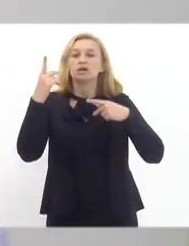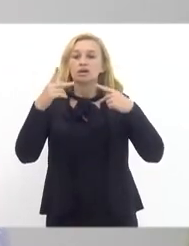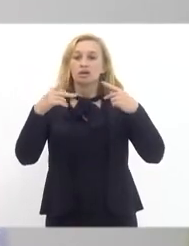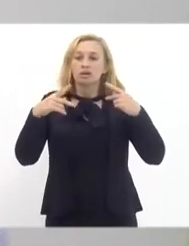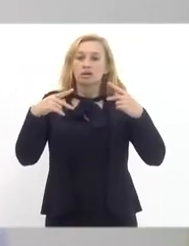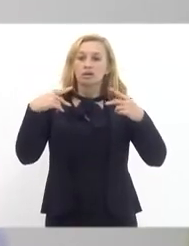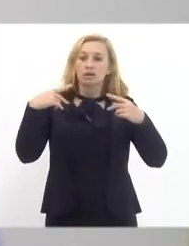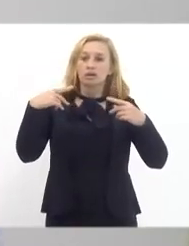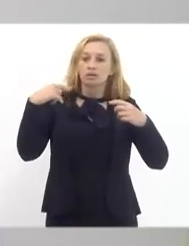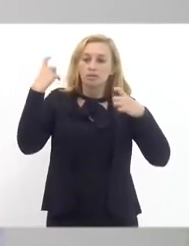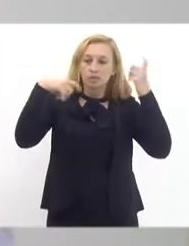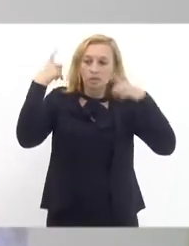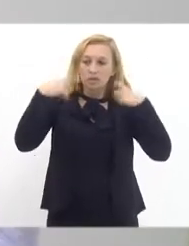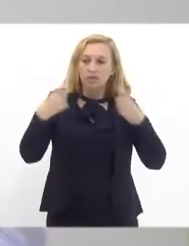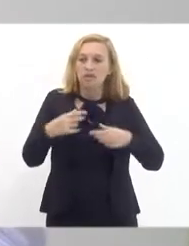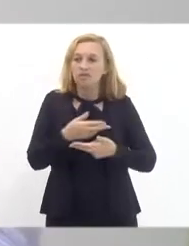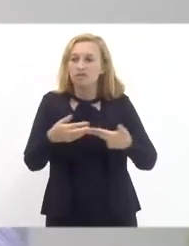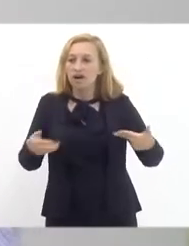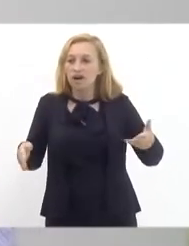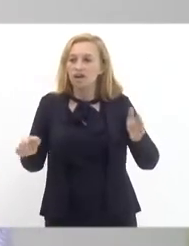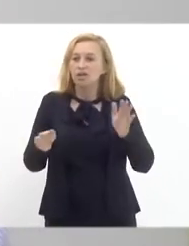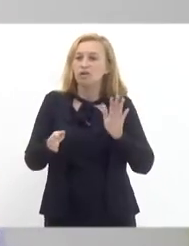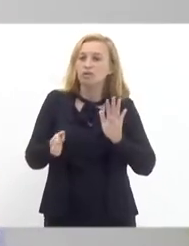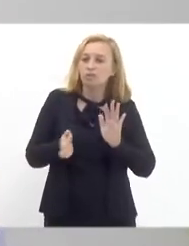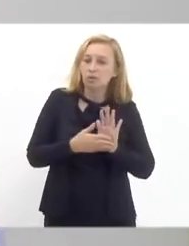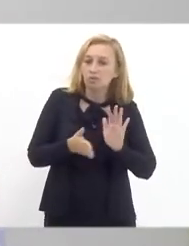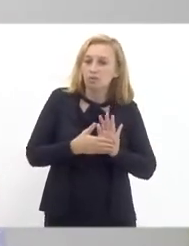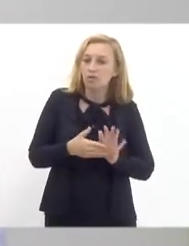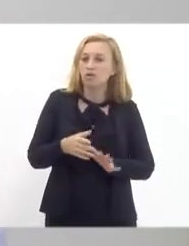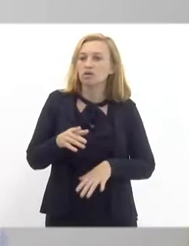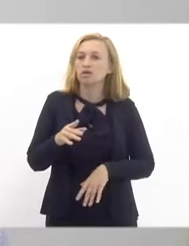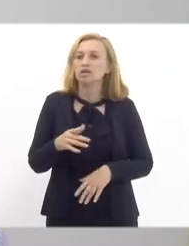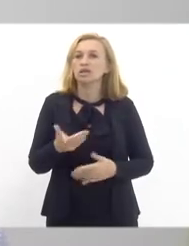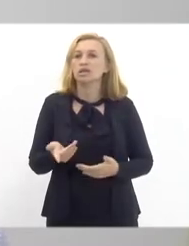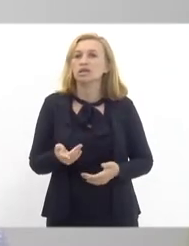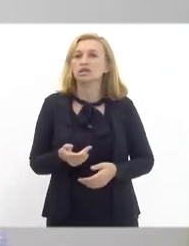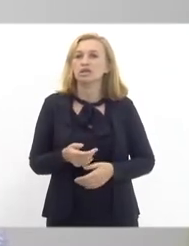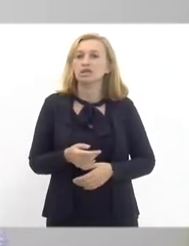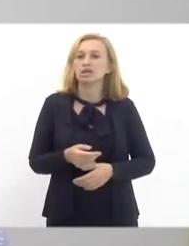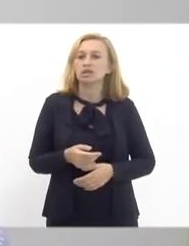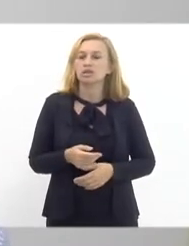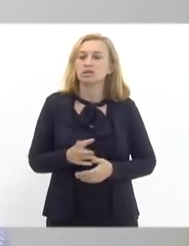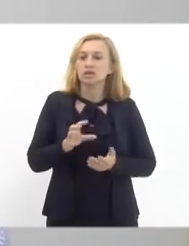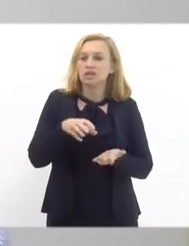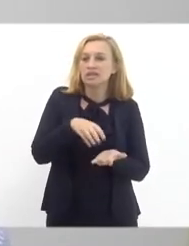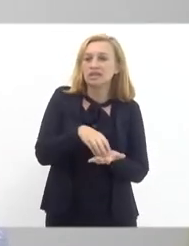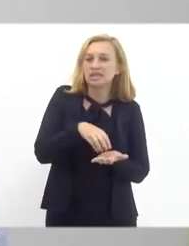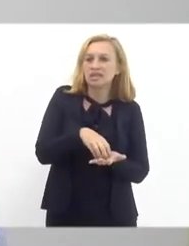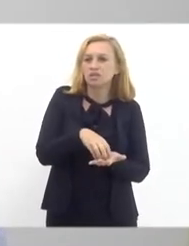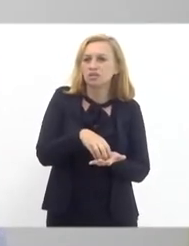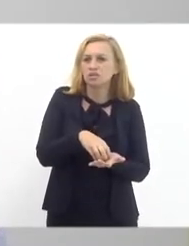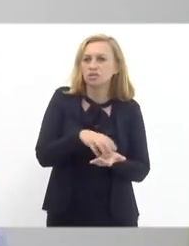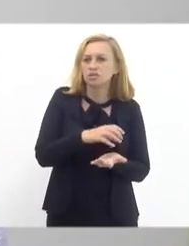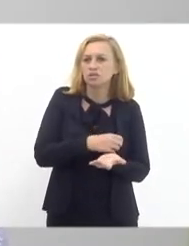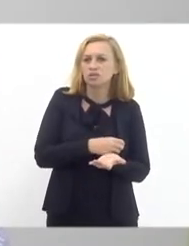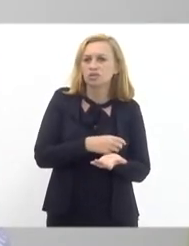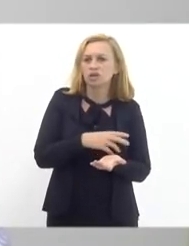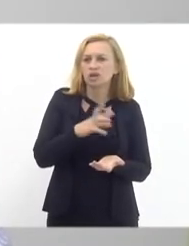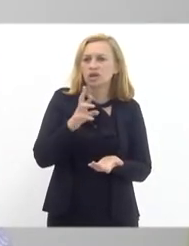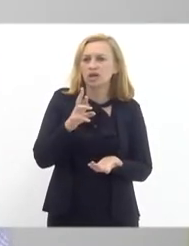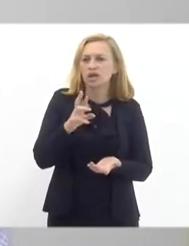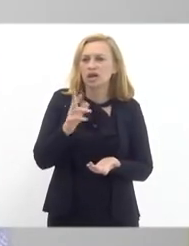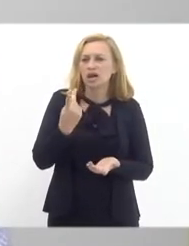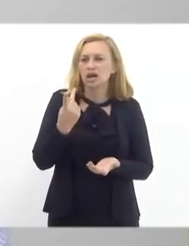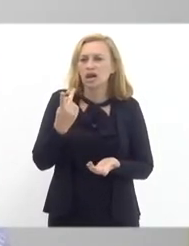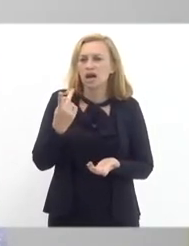mesmo tempo, eu participei de várias propostas para fazer a Colombandê, de fazer um centro do handball